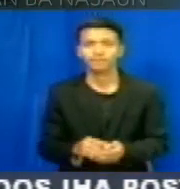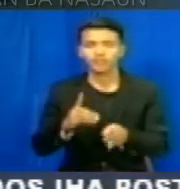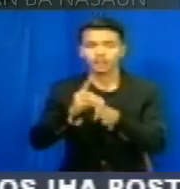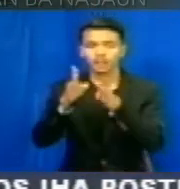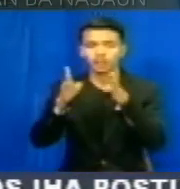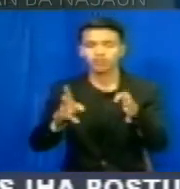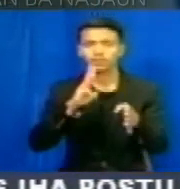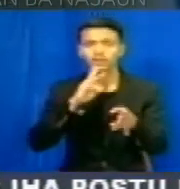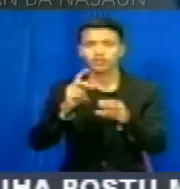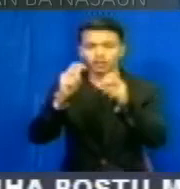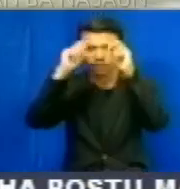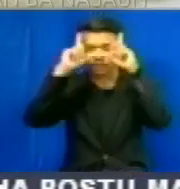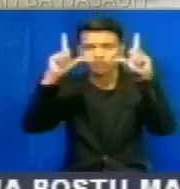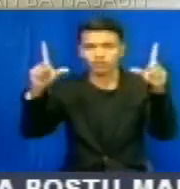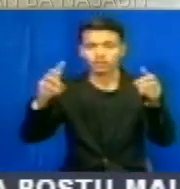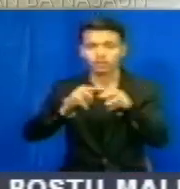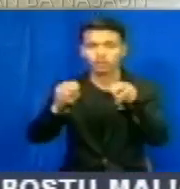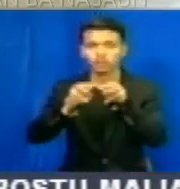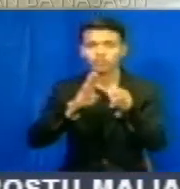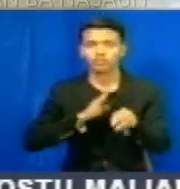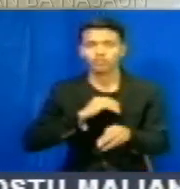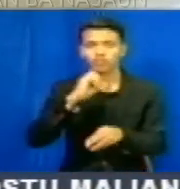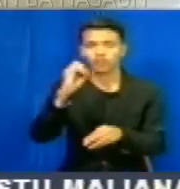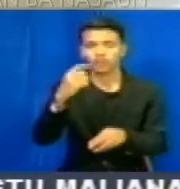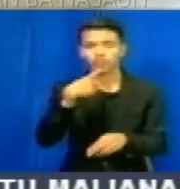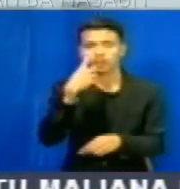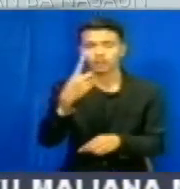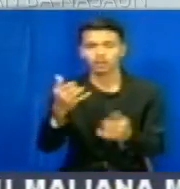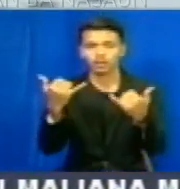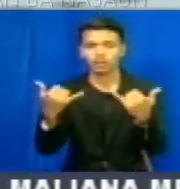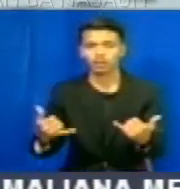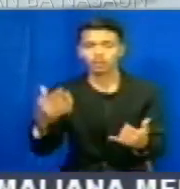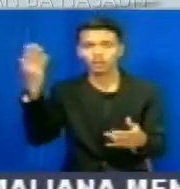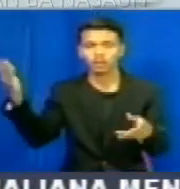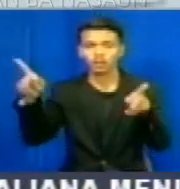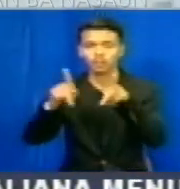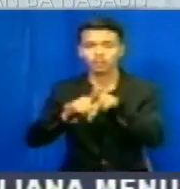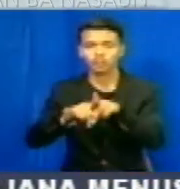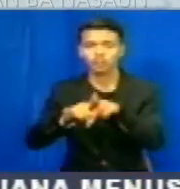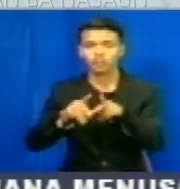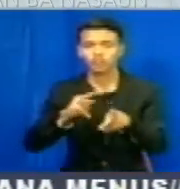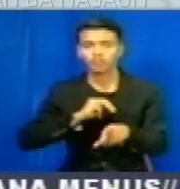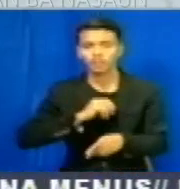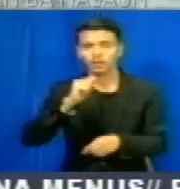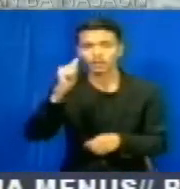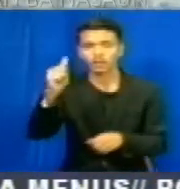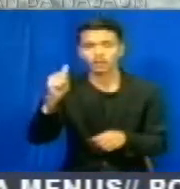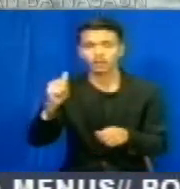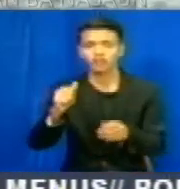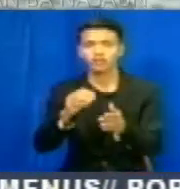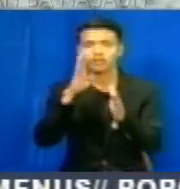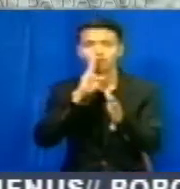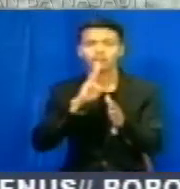Diretor B Timor-Leste, município Bobanaro, Adriano da Cruz Ateden, dedaune e reposto administrativa Maliana,